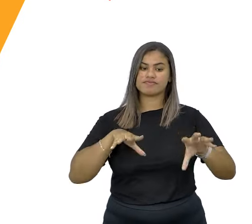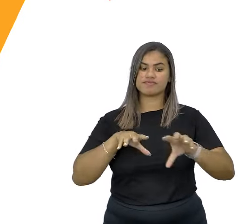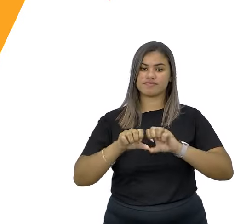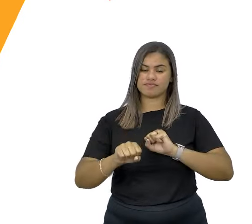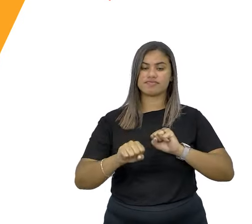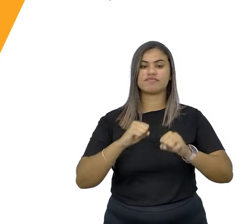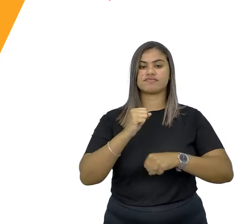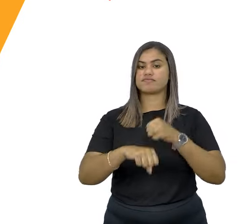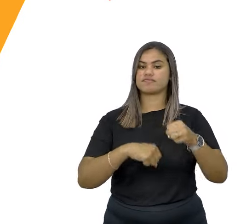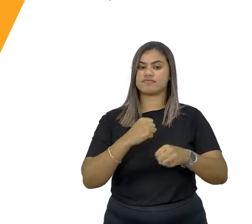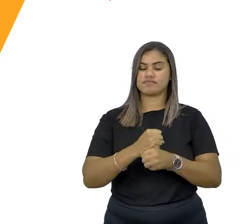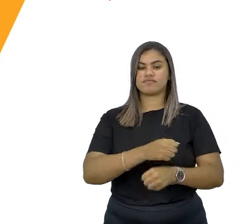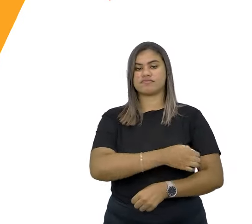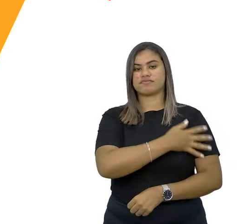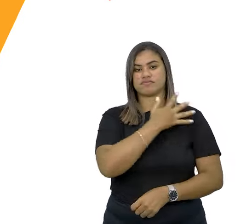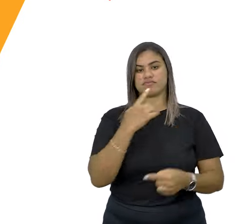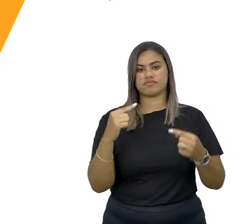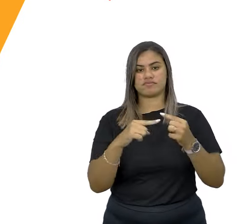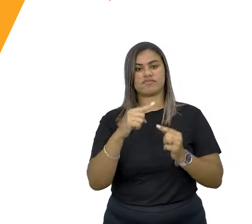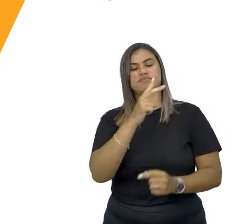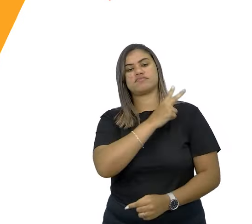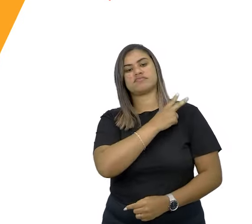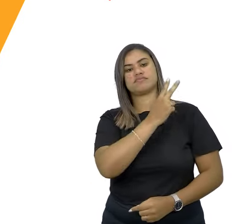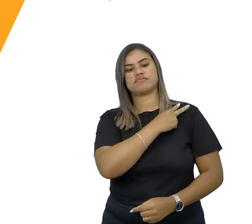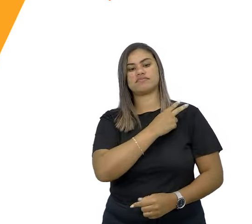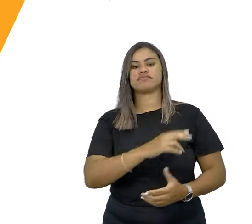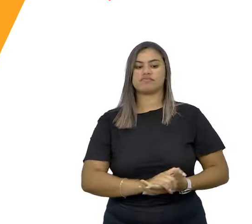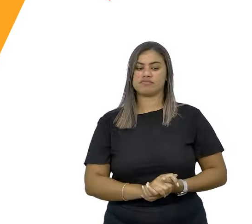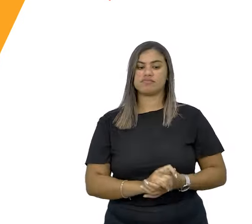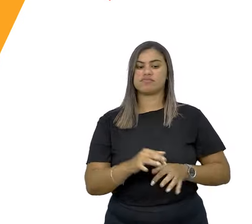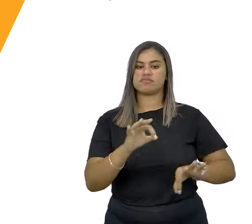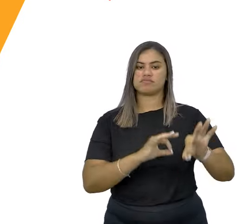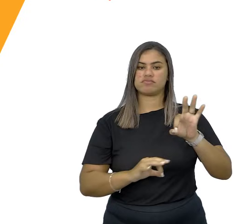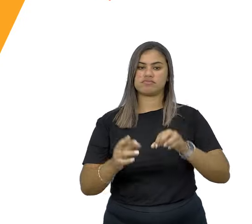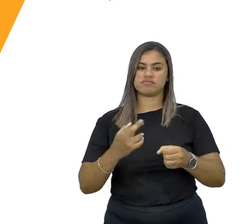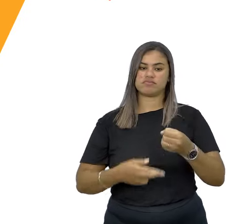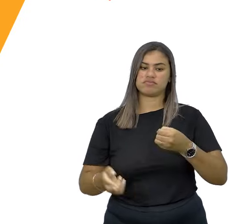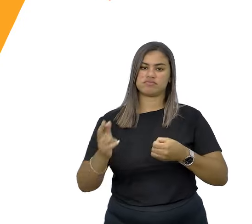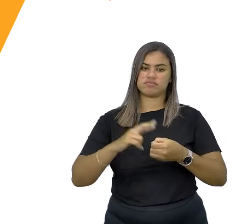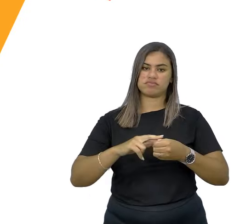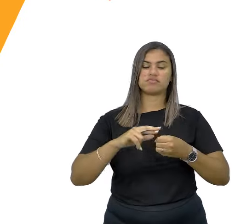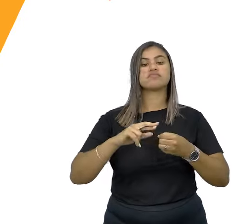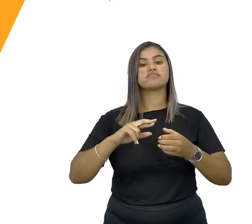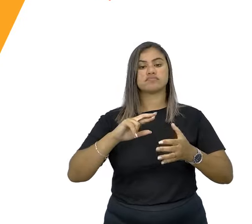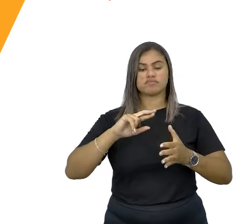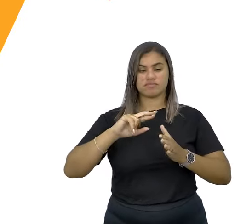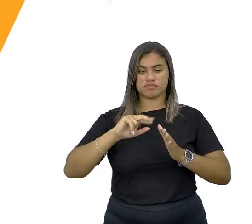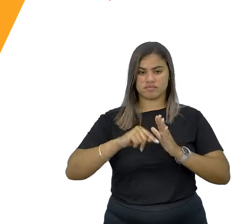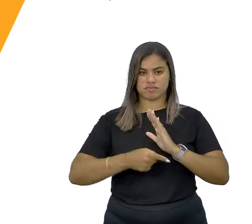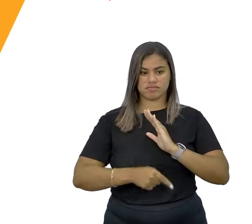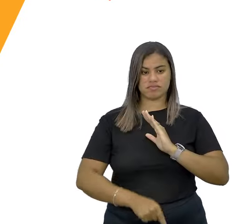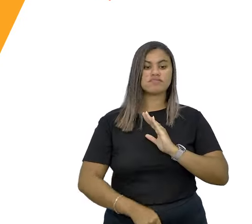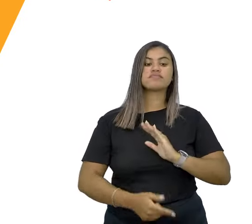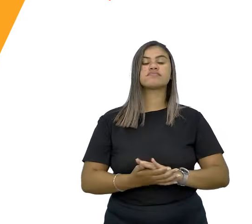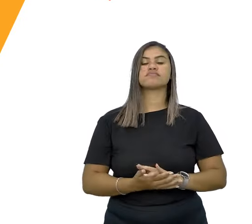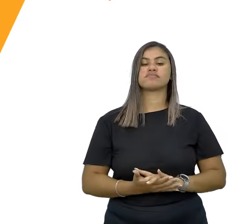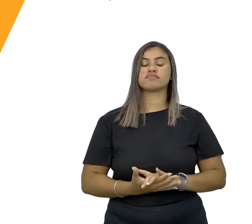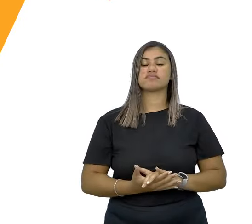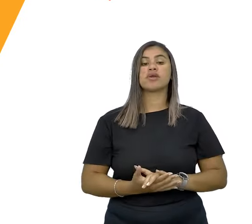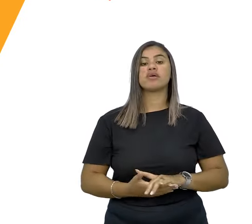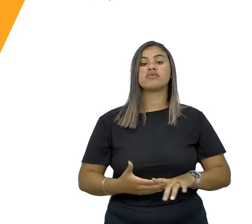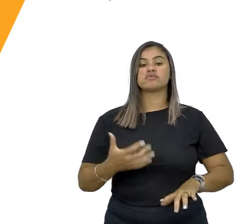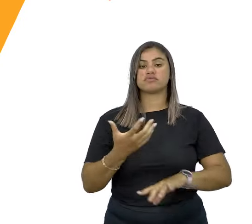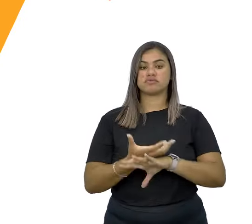ano série, no caso da segunda série do ensino médio, né, do programa de recuperação e aprofundamento. Nosso componente curricular